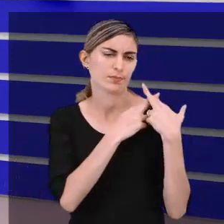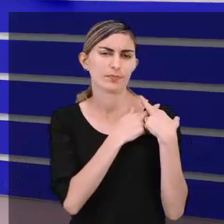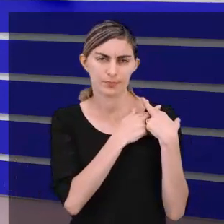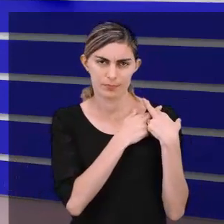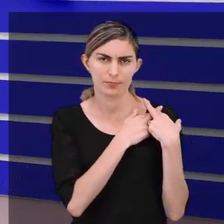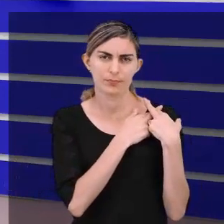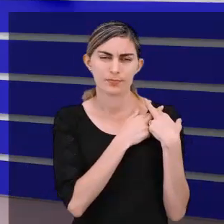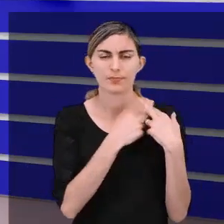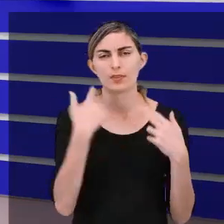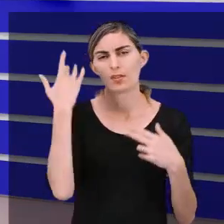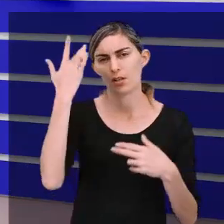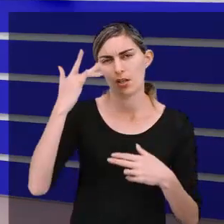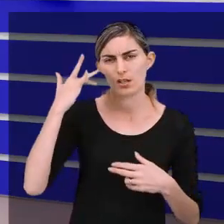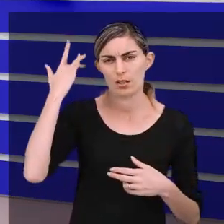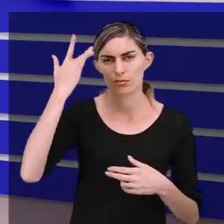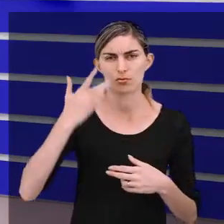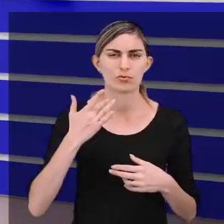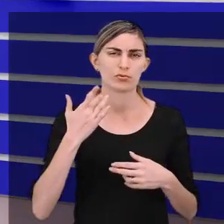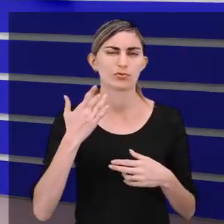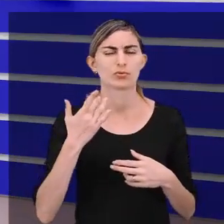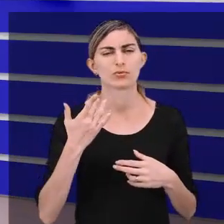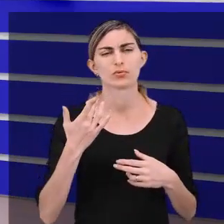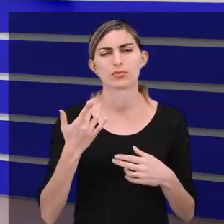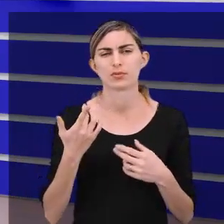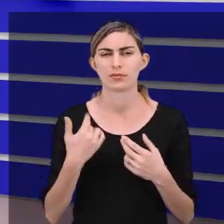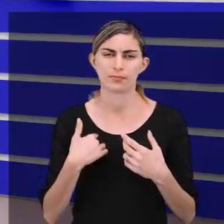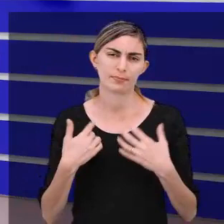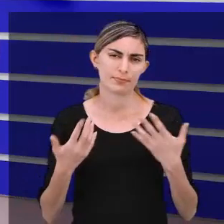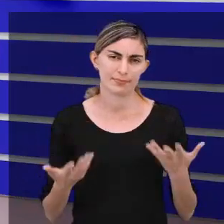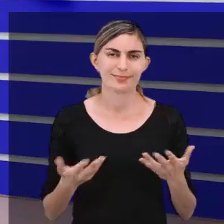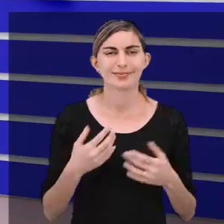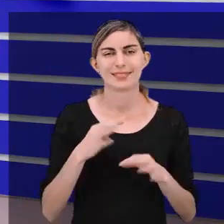responsabilidades, eu acho que exato.